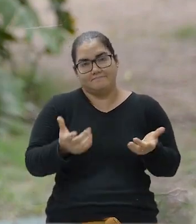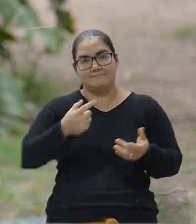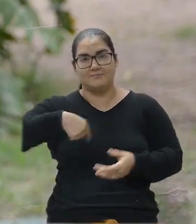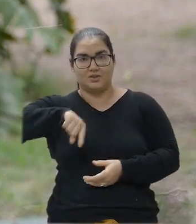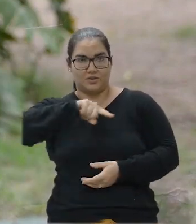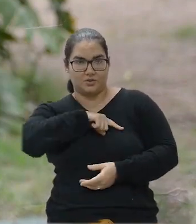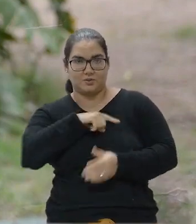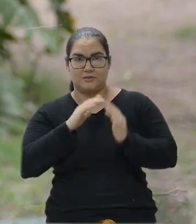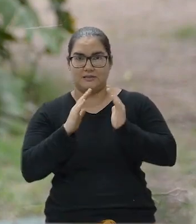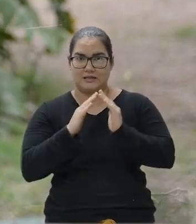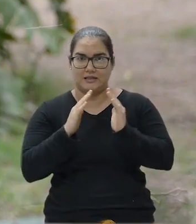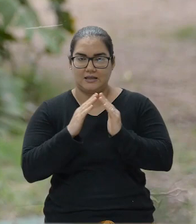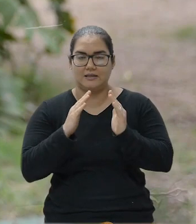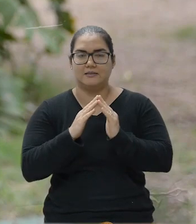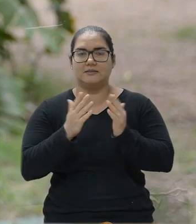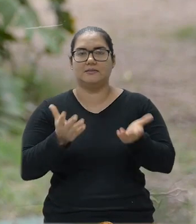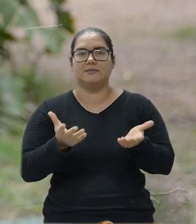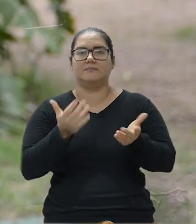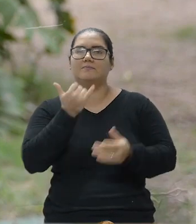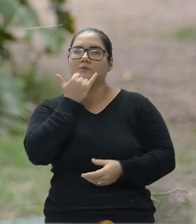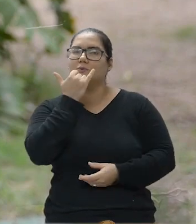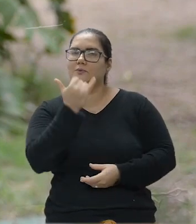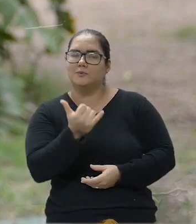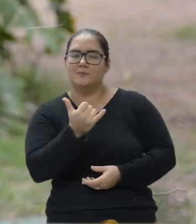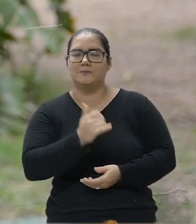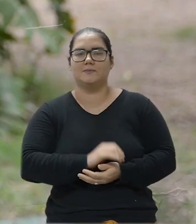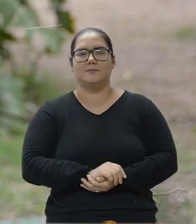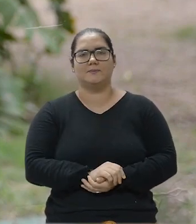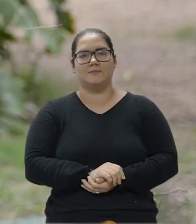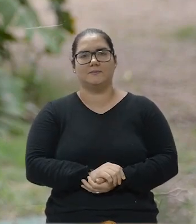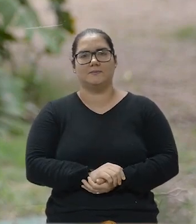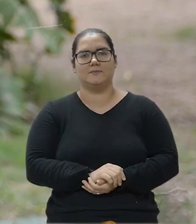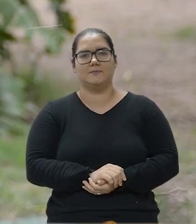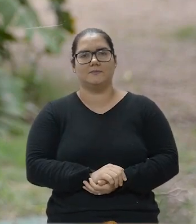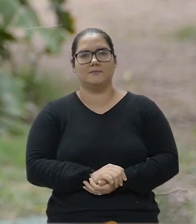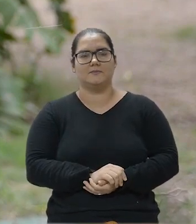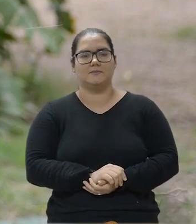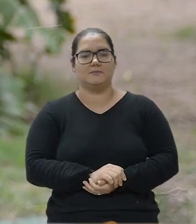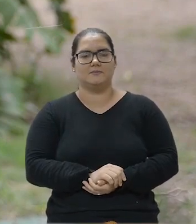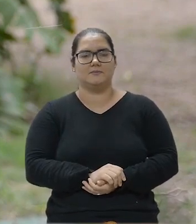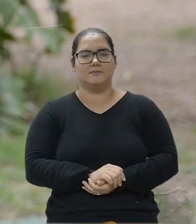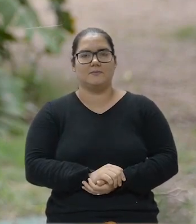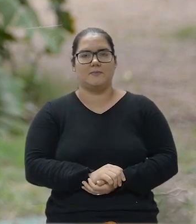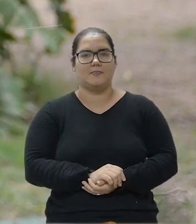Ai, ai. Na nossa casa, os ficavam...